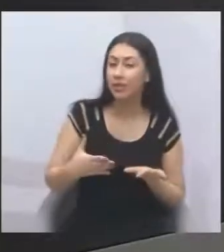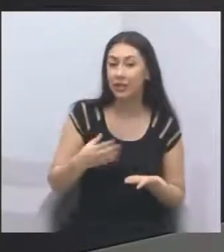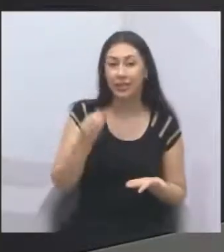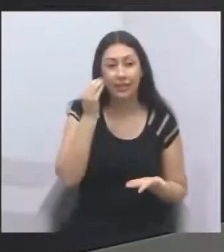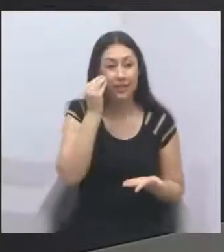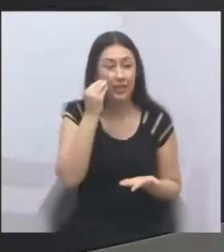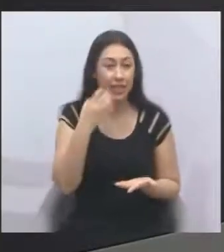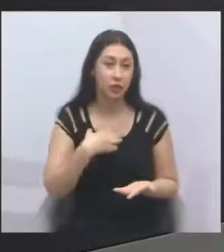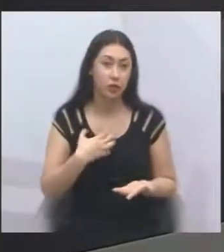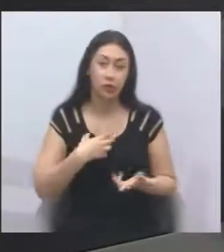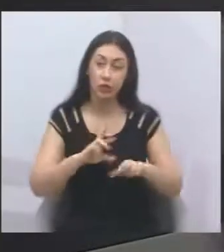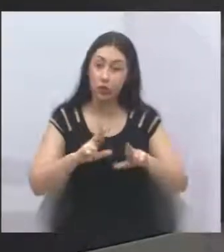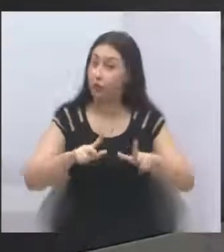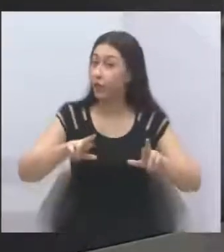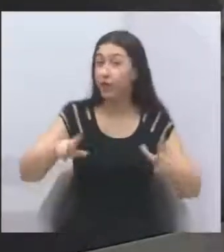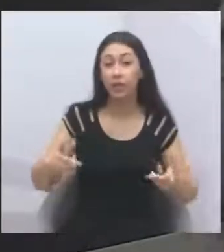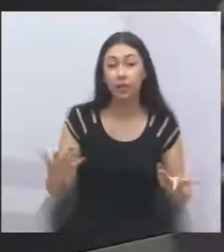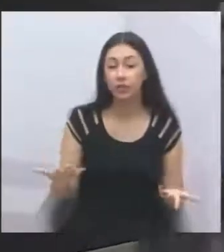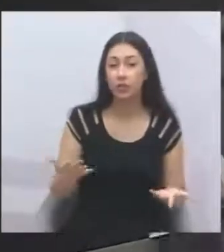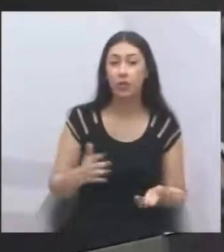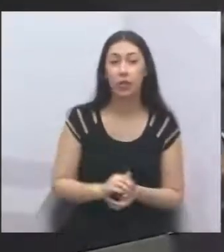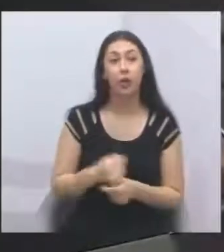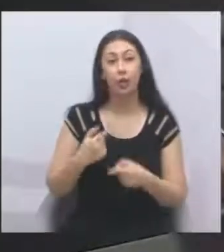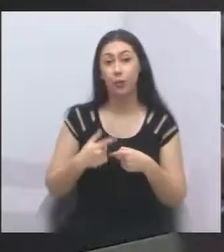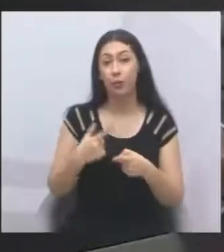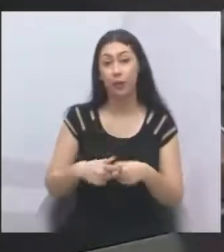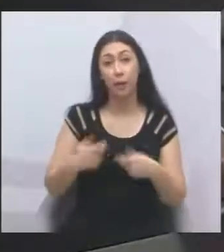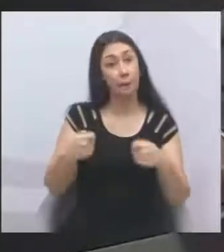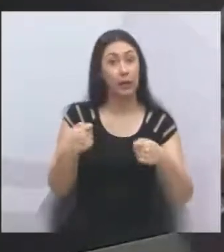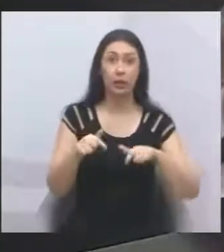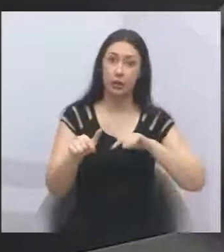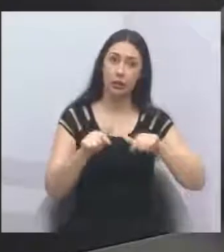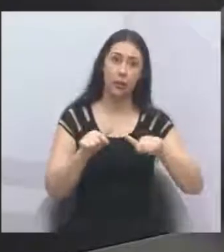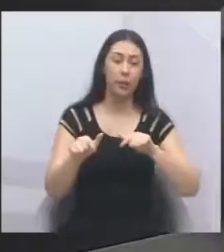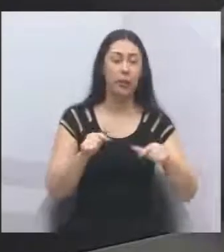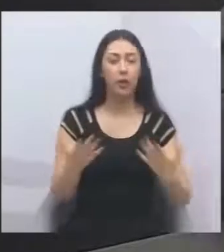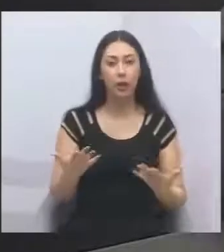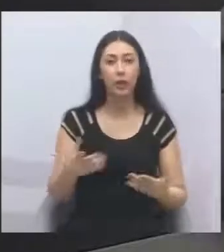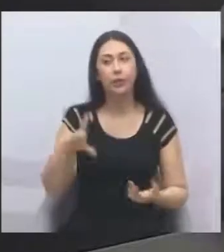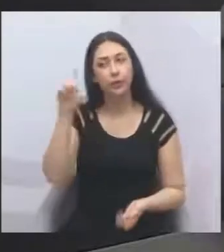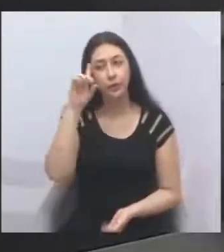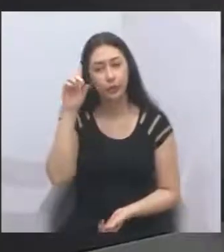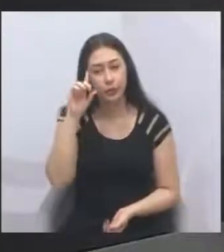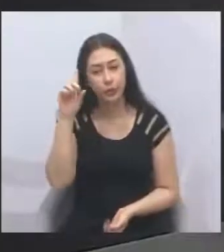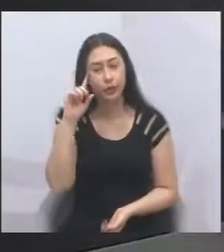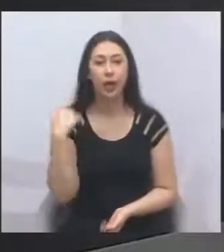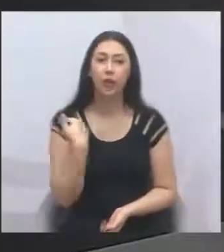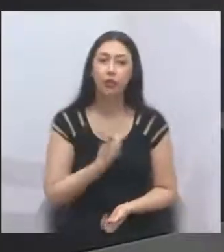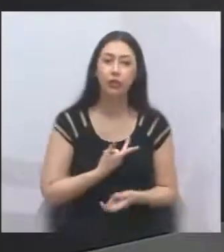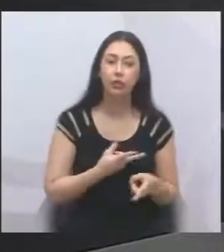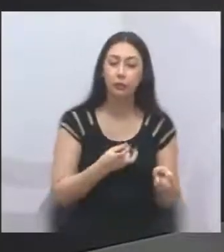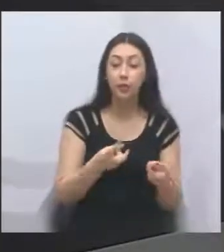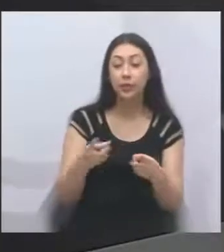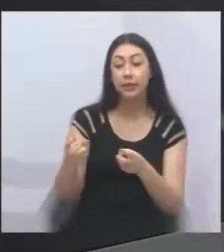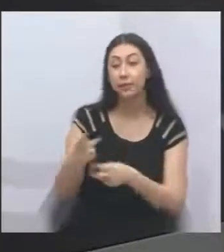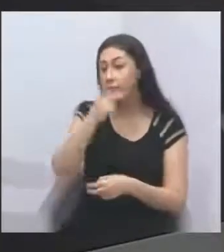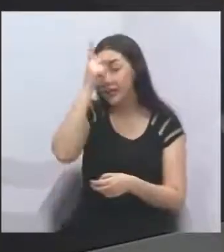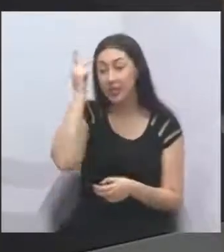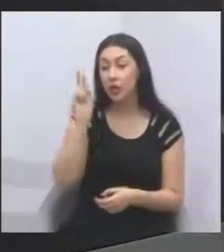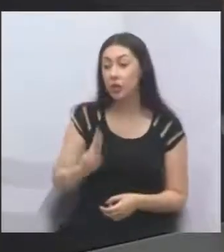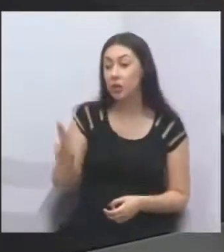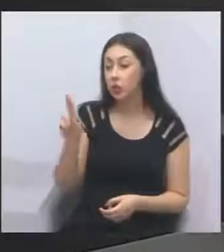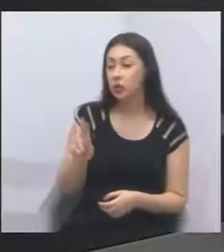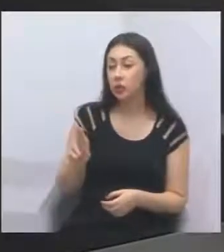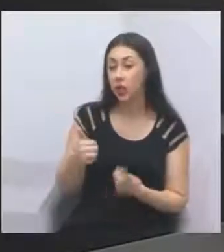novas alternativas para se locomover, porque as pessoas têm que trabalhar. E cada dia mais a gente vai ter uma diminuição